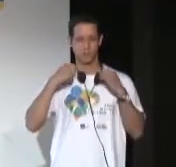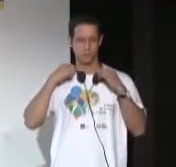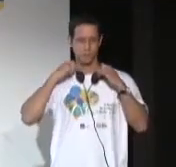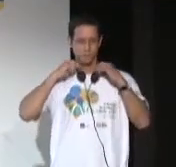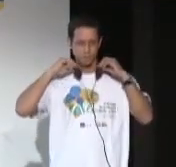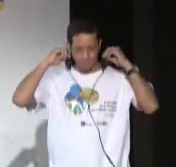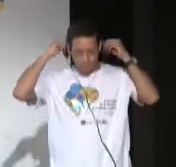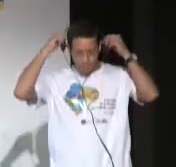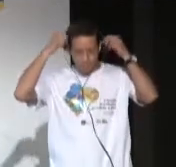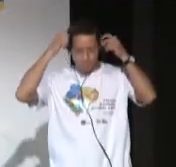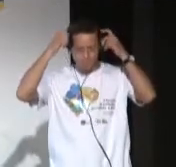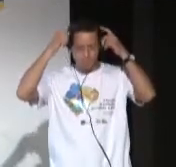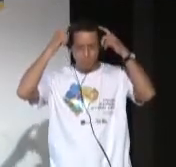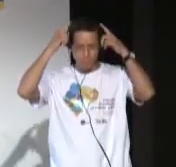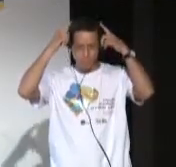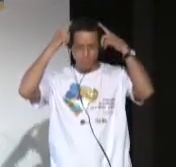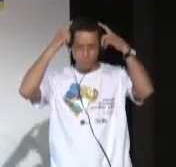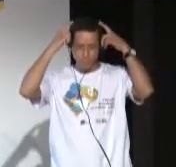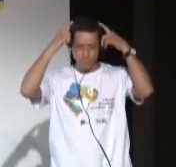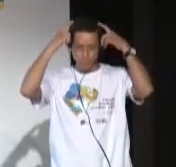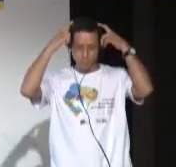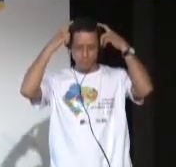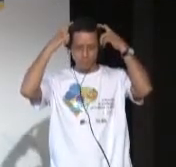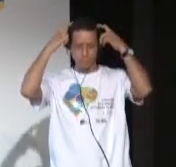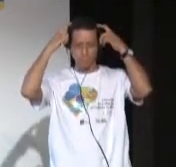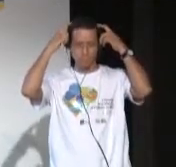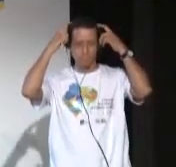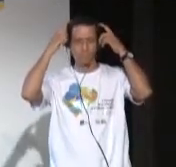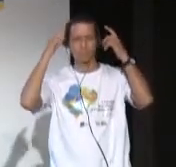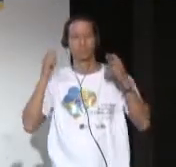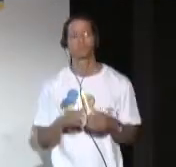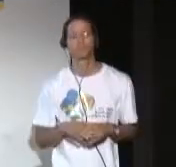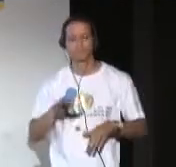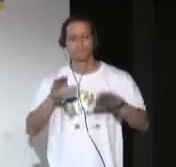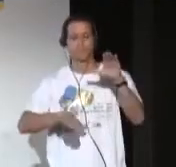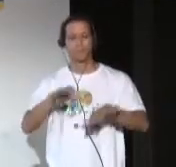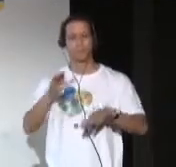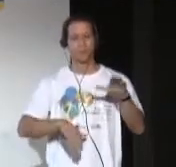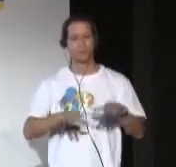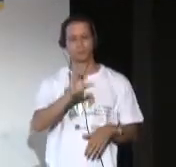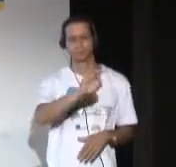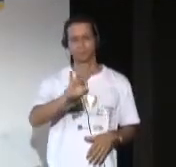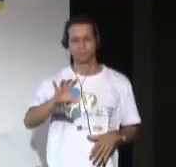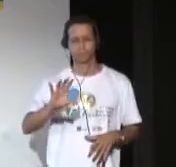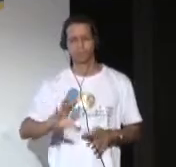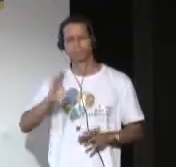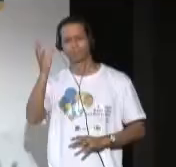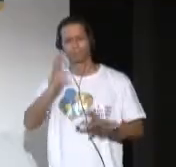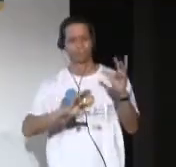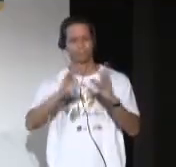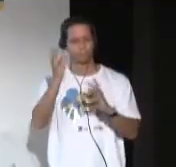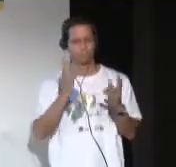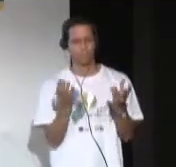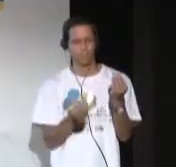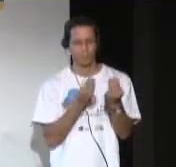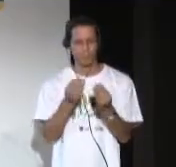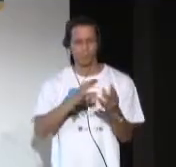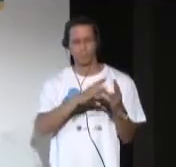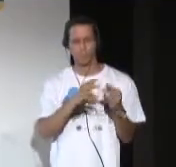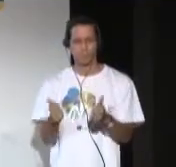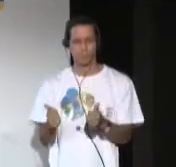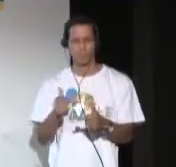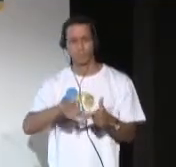Olha, não tem só um jeito de fazer esse uso. Depende de cada uma das situações e como nós vamos resolver os problemas. Mas,